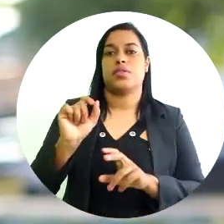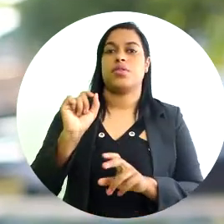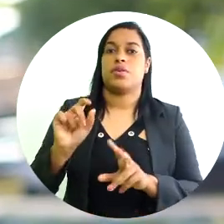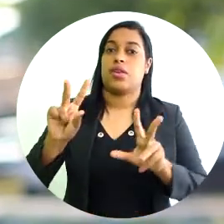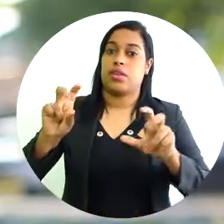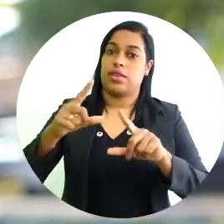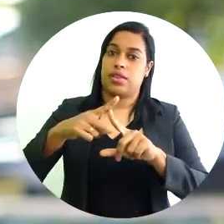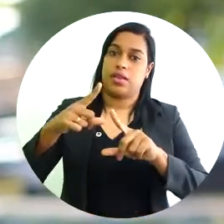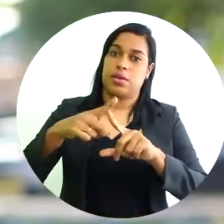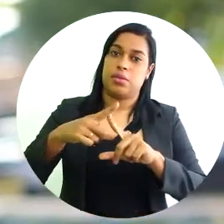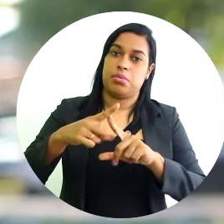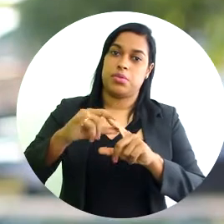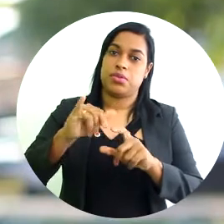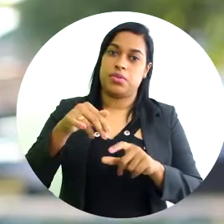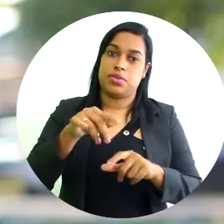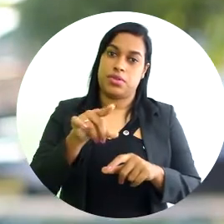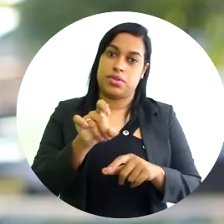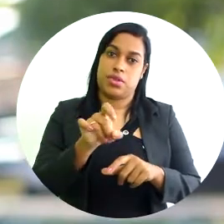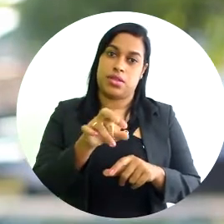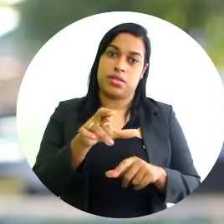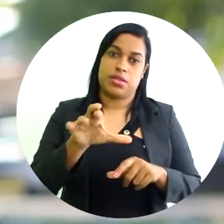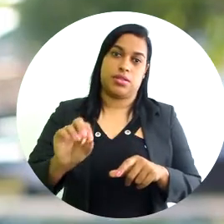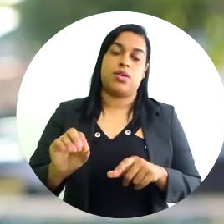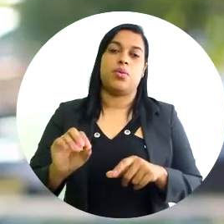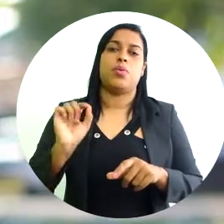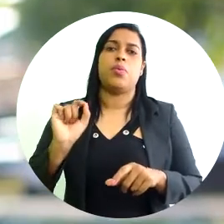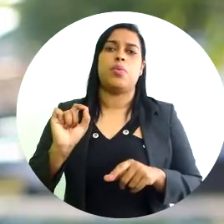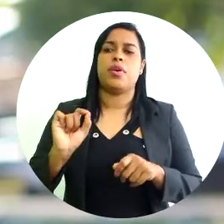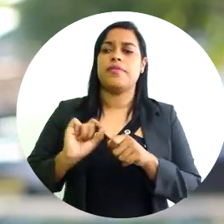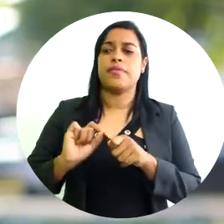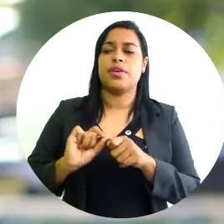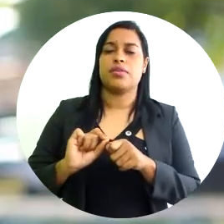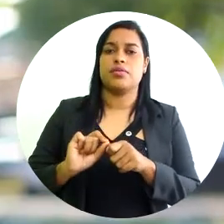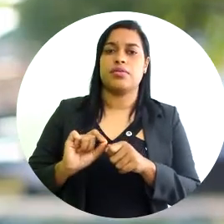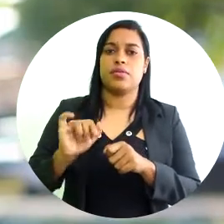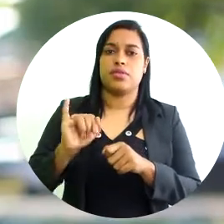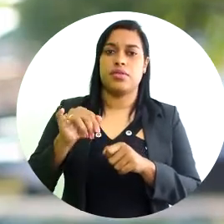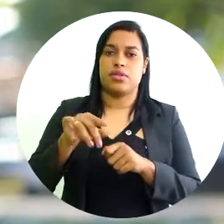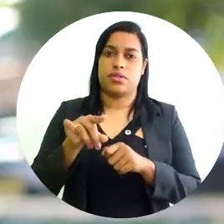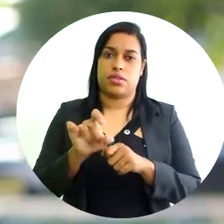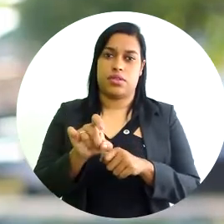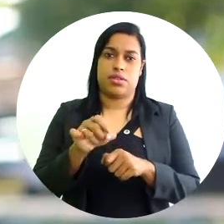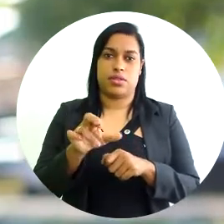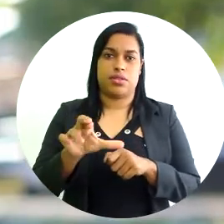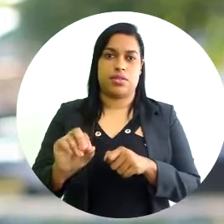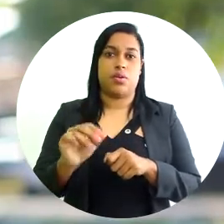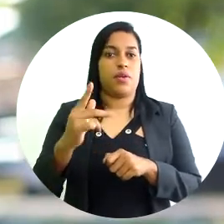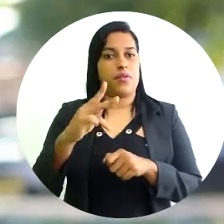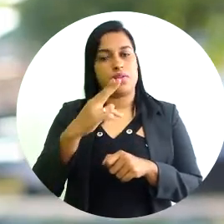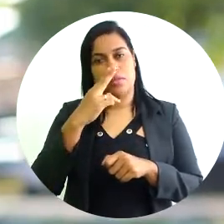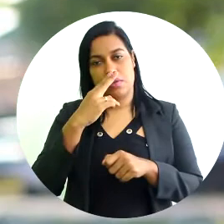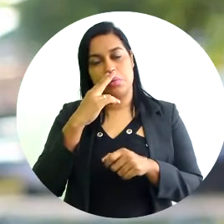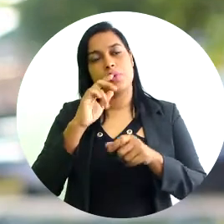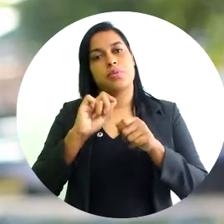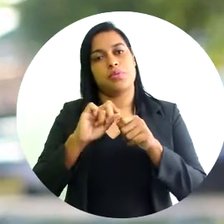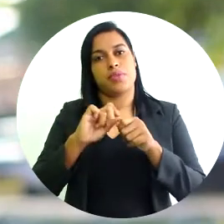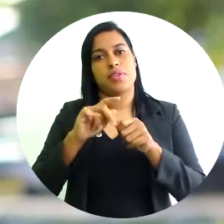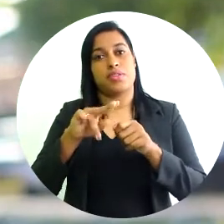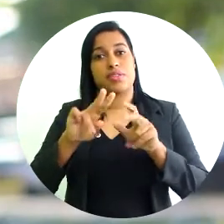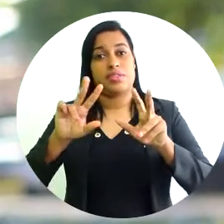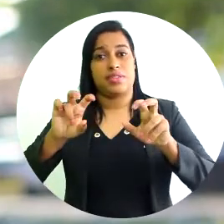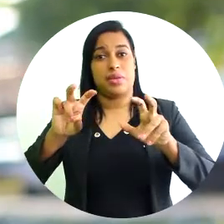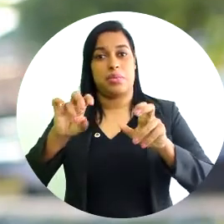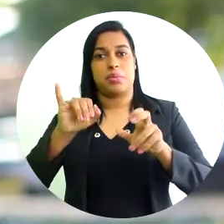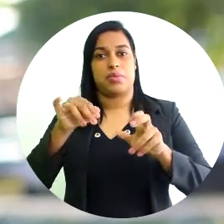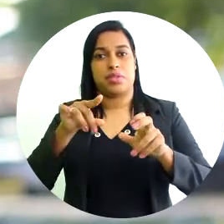um tipo de indexação. Mas quem é que faz essa indexação? Acho que você mesmo faz esse tipo de indexação